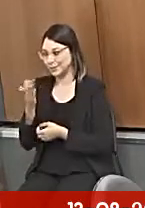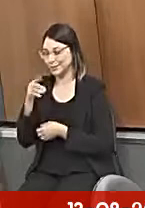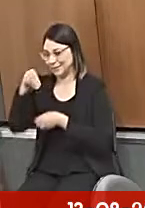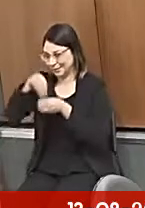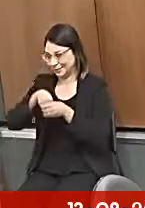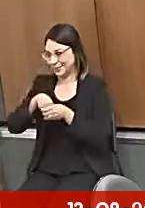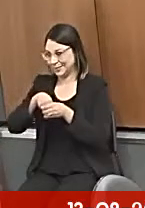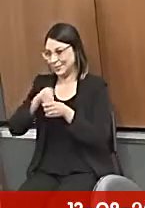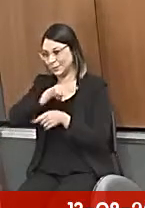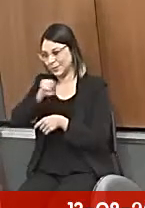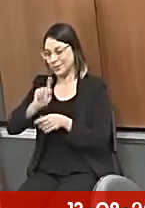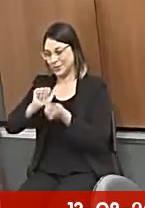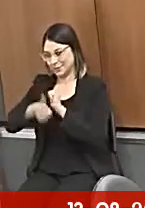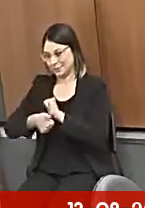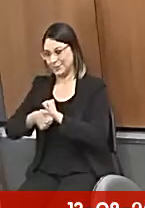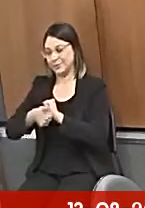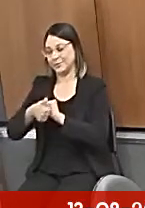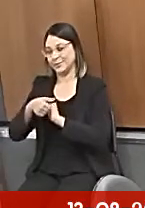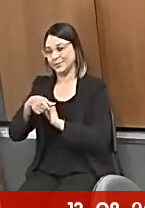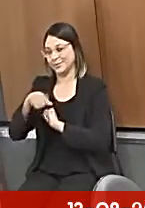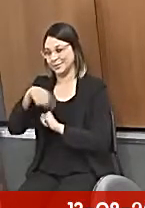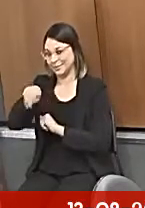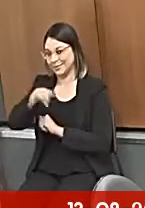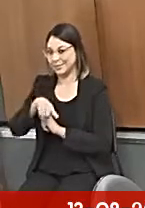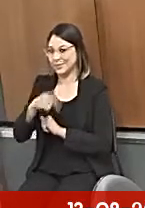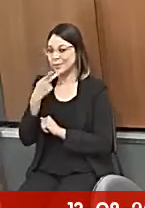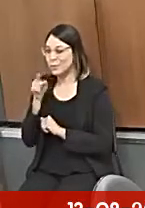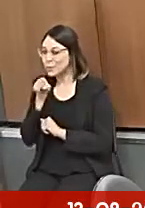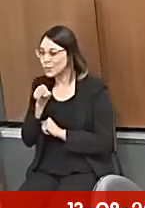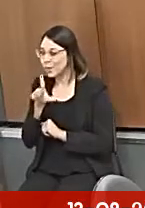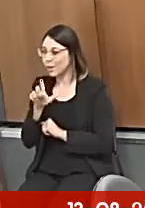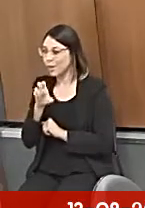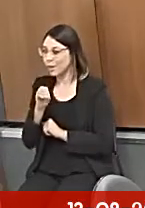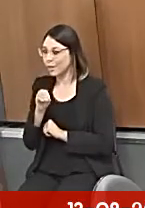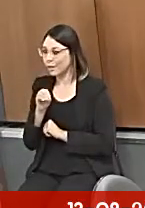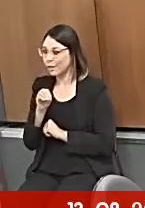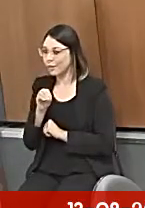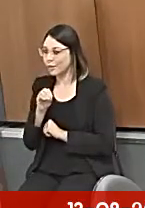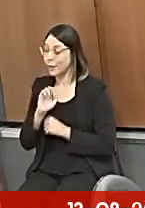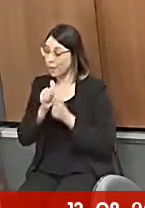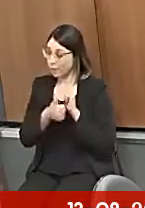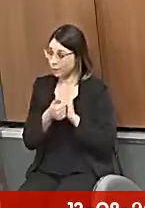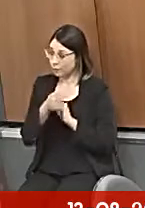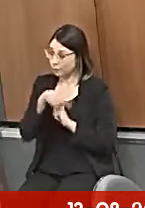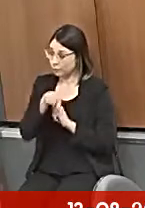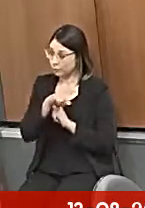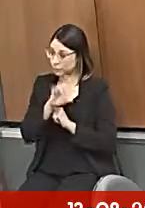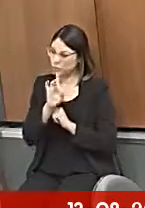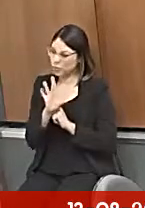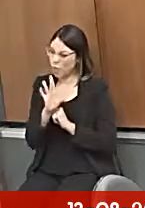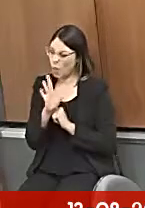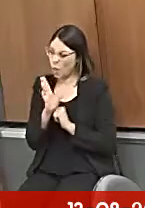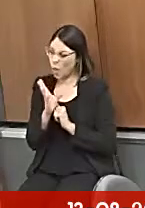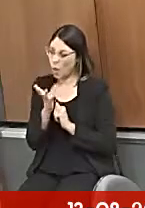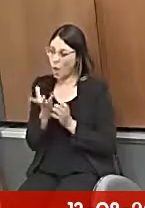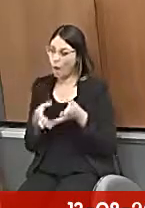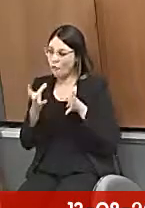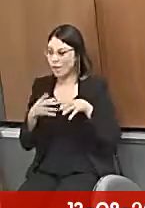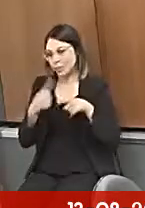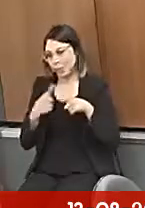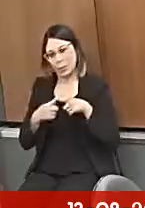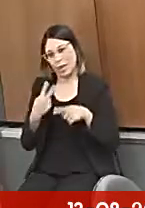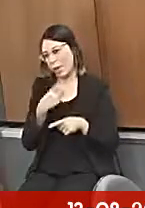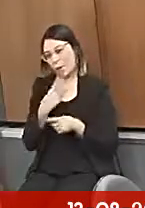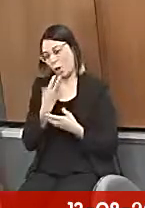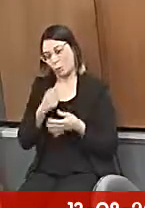os atletas aí viu léo proceder foi preparou apps atleta foi só preparou alfacinhas estão disputando